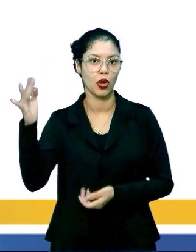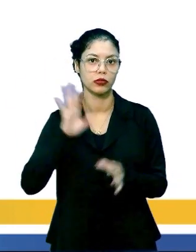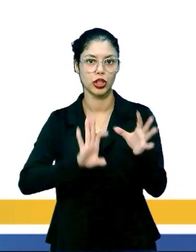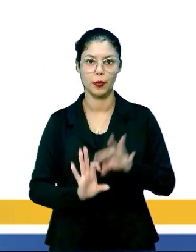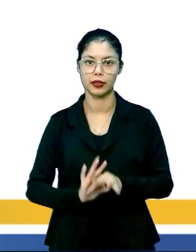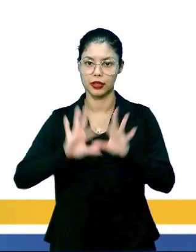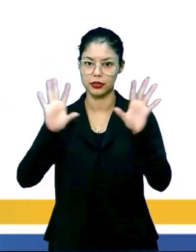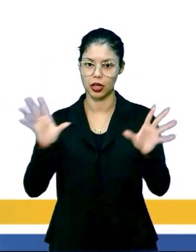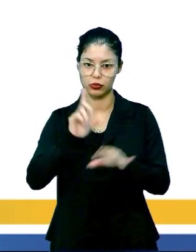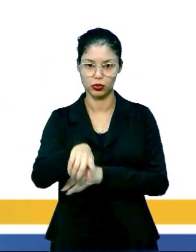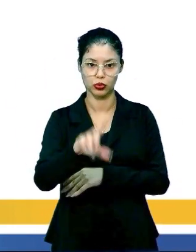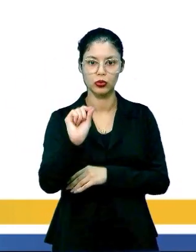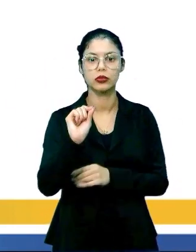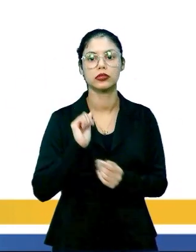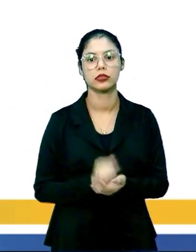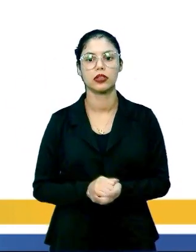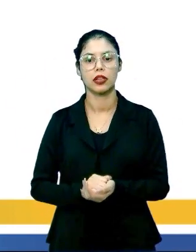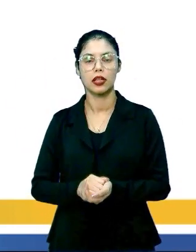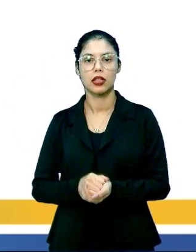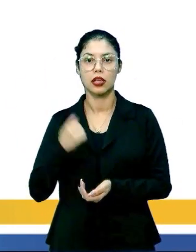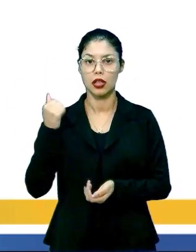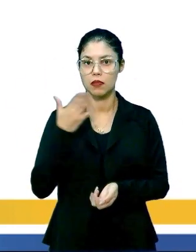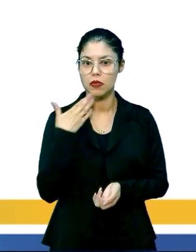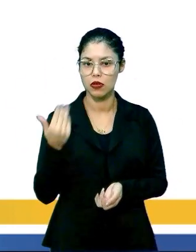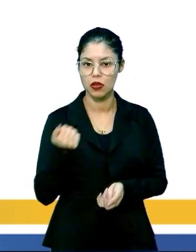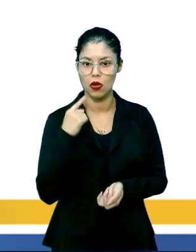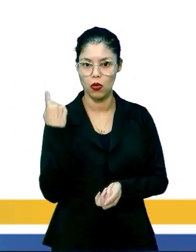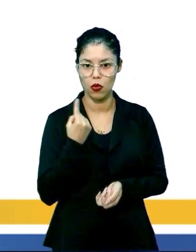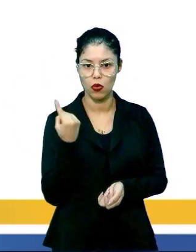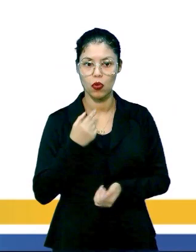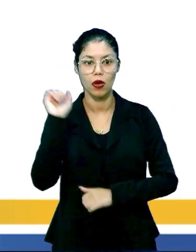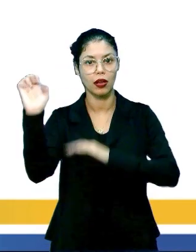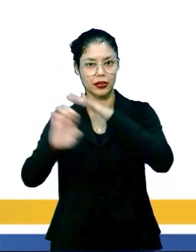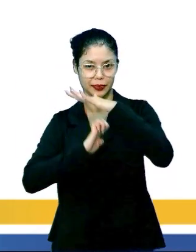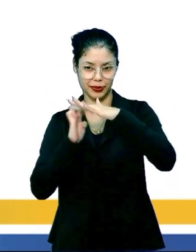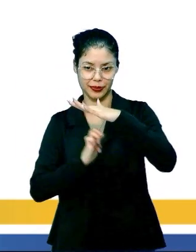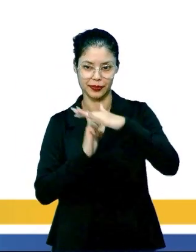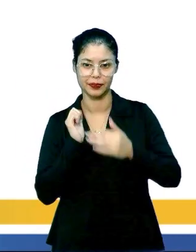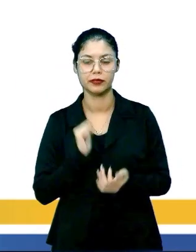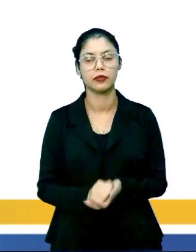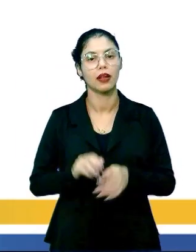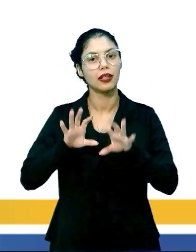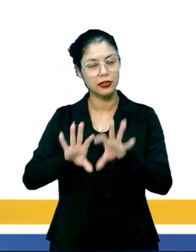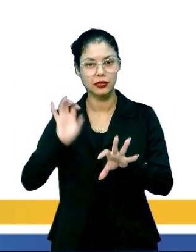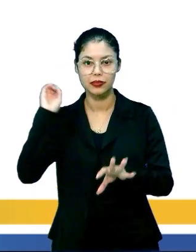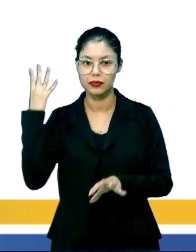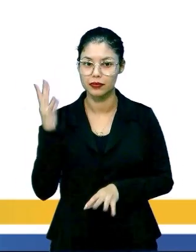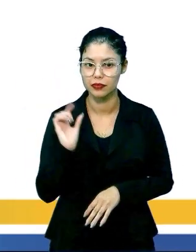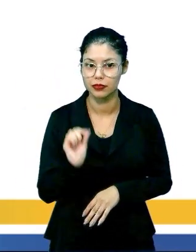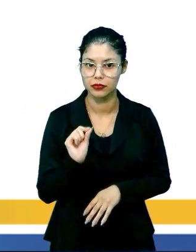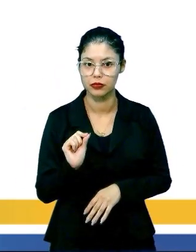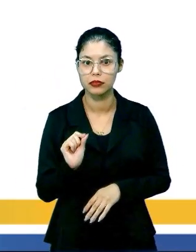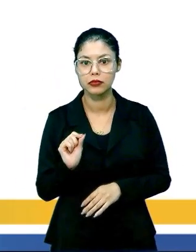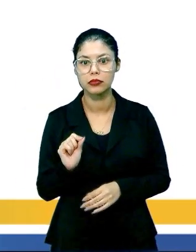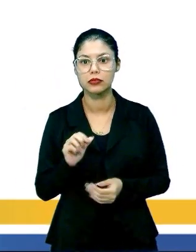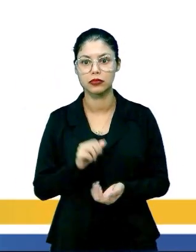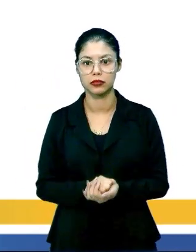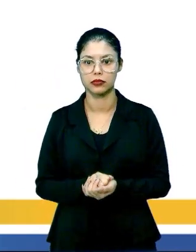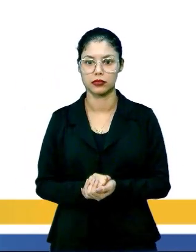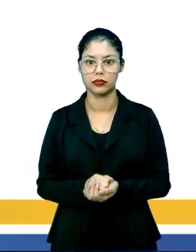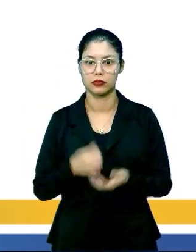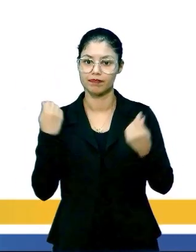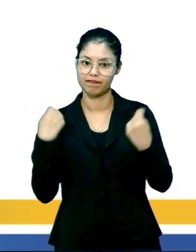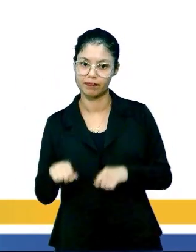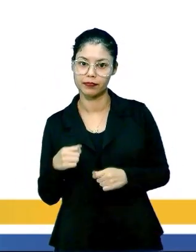de liberdade de escolha que favorece unicamente as empresas. Dessa forma, medidas